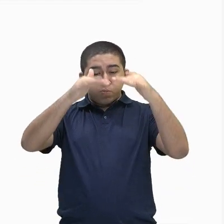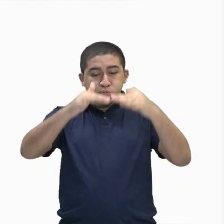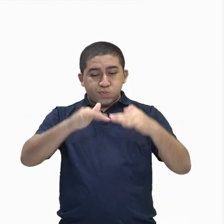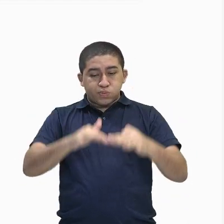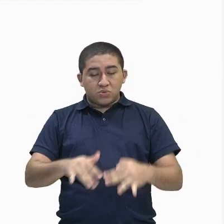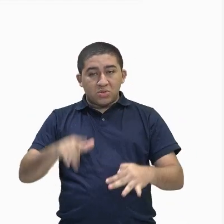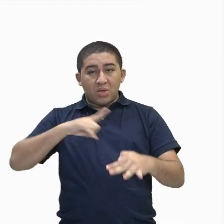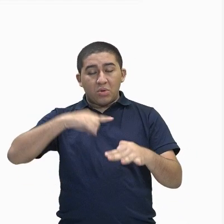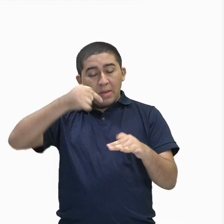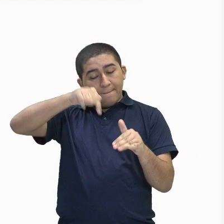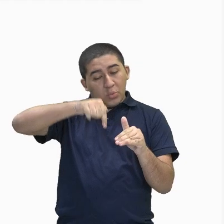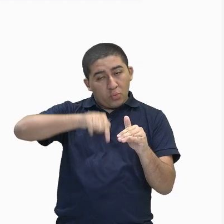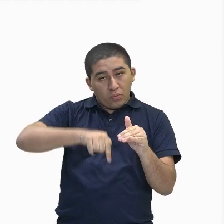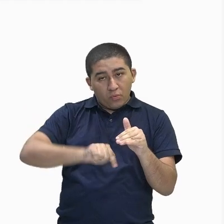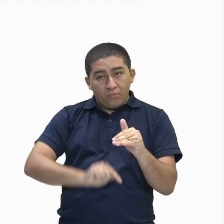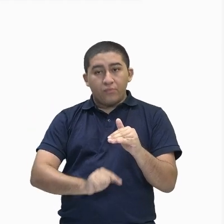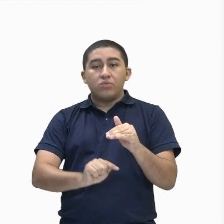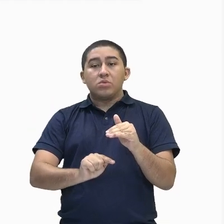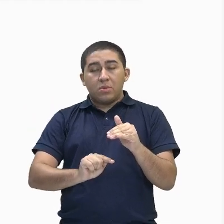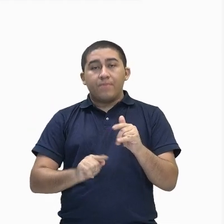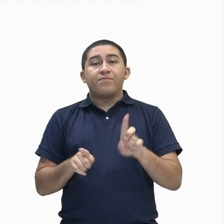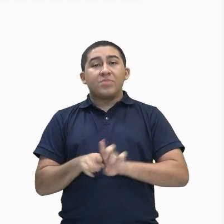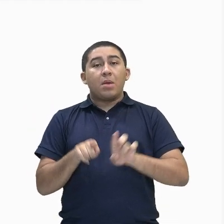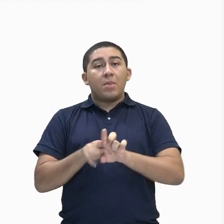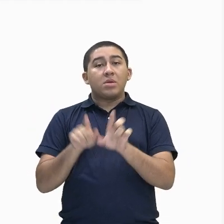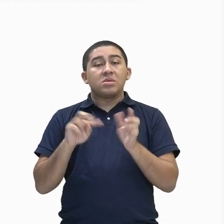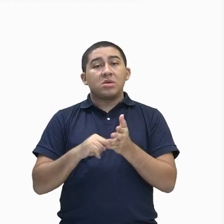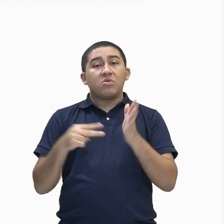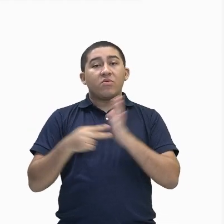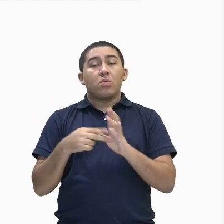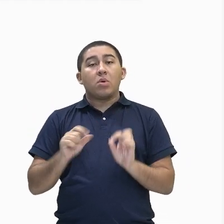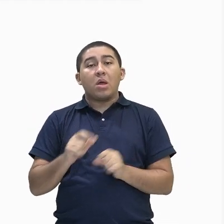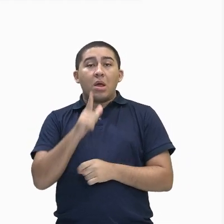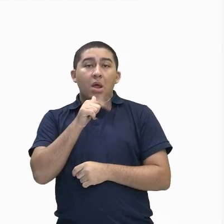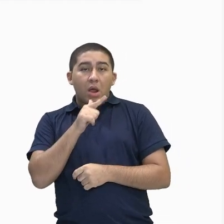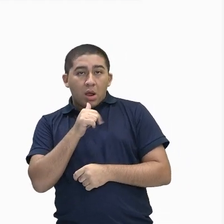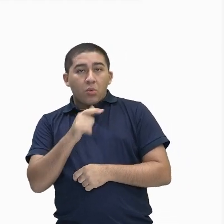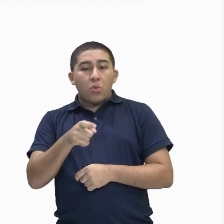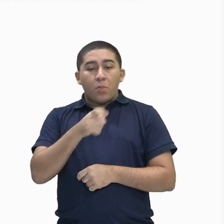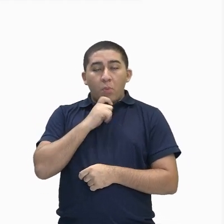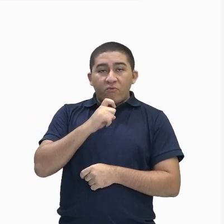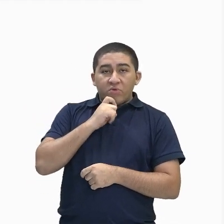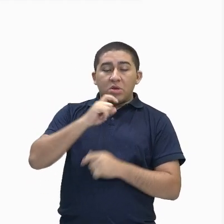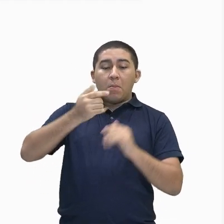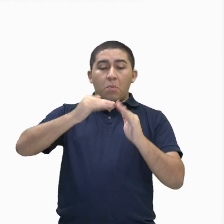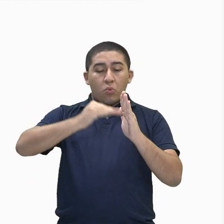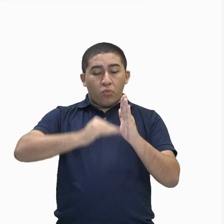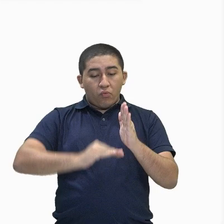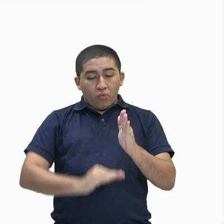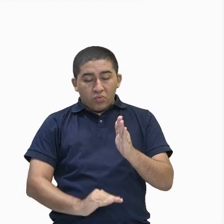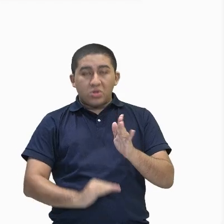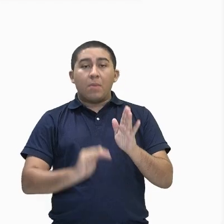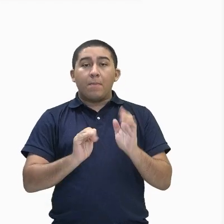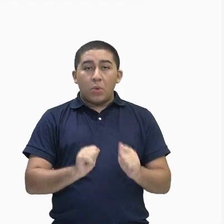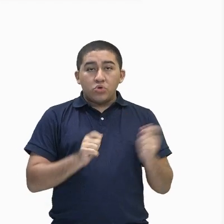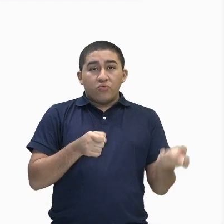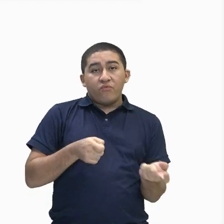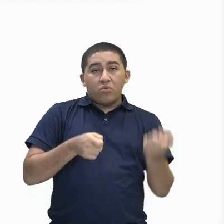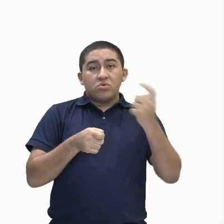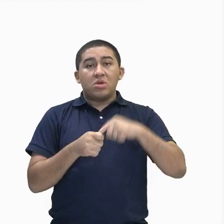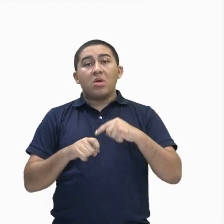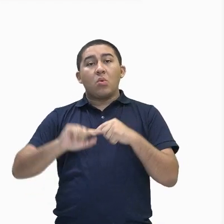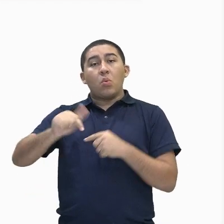grande profundidade e desloca massas de água das regiões mais profundas que podem retornar à superfície em